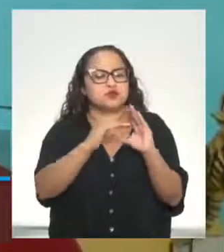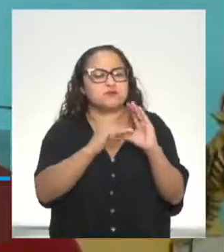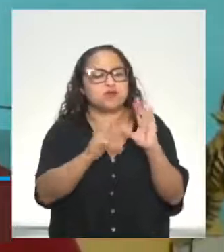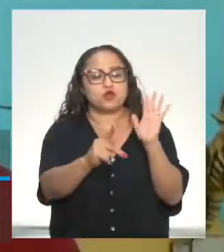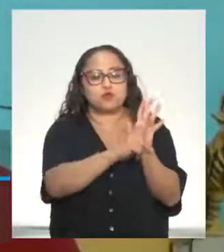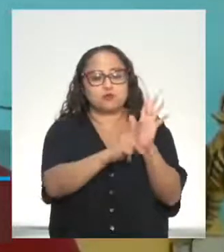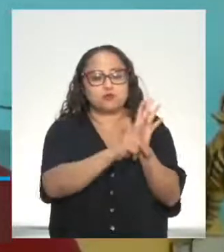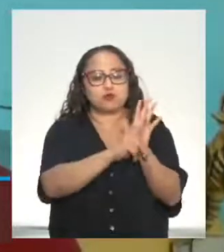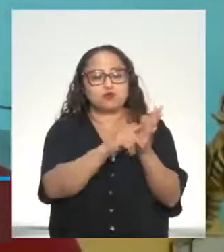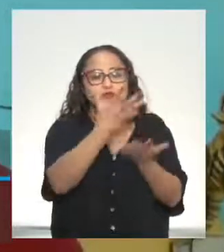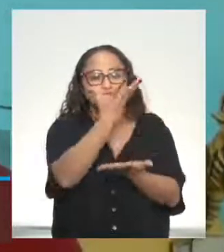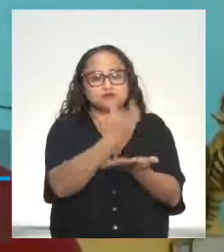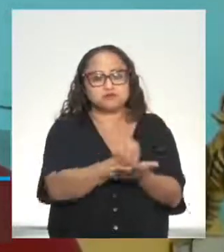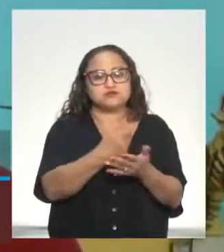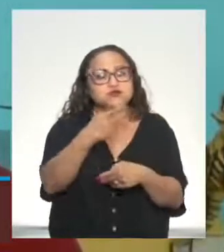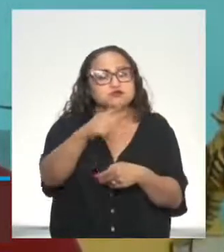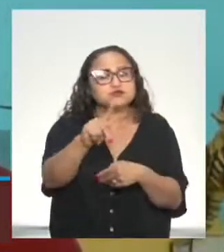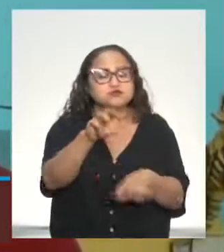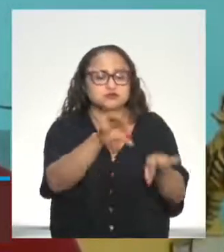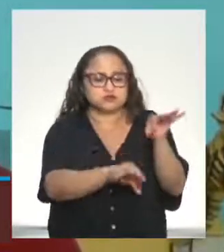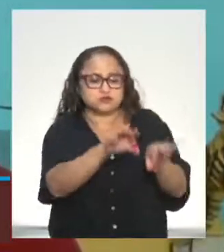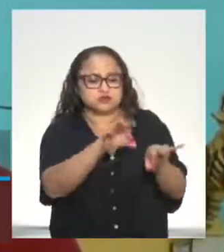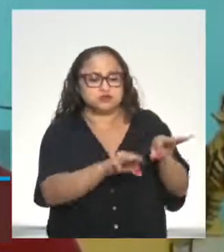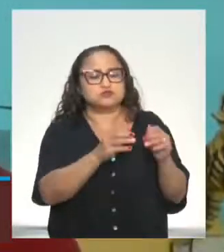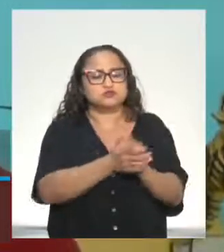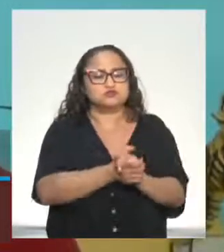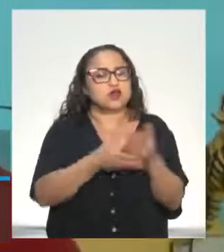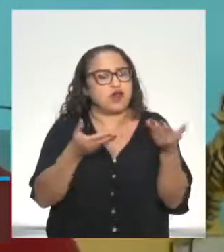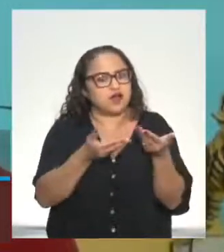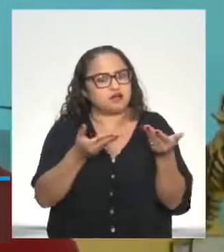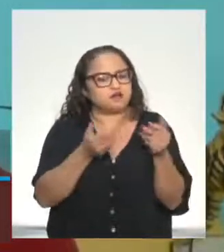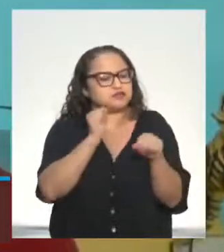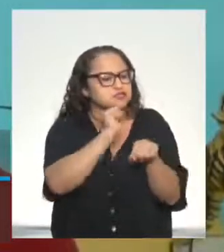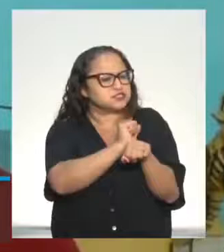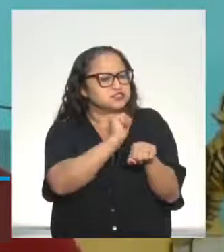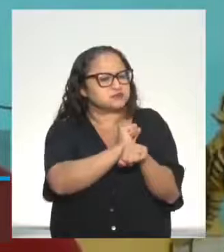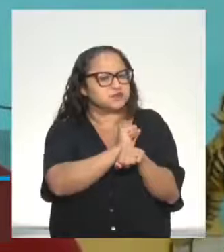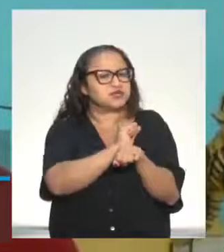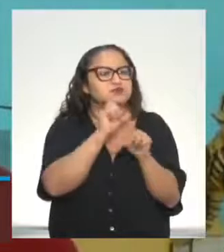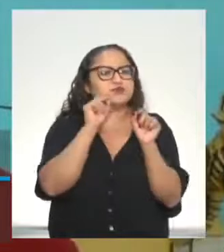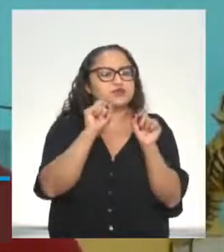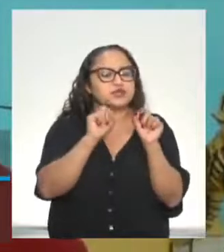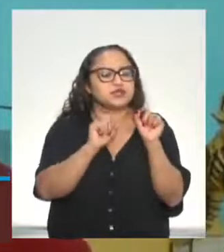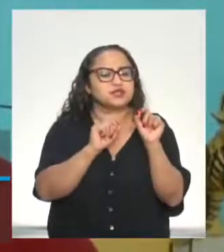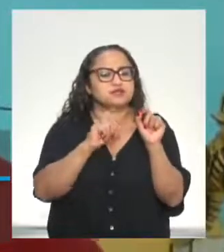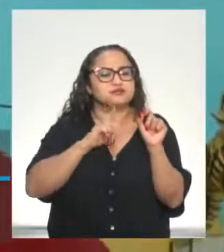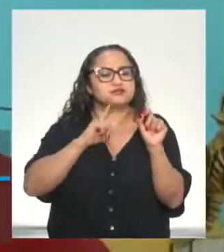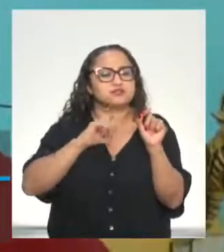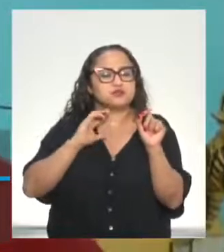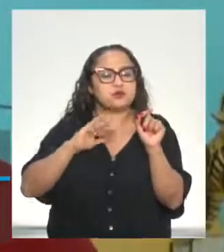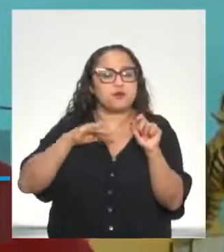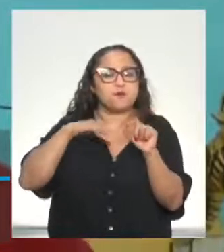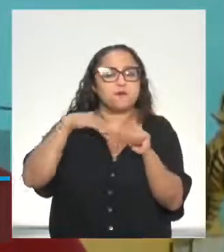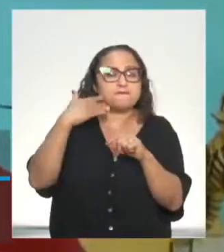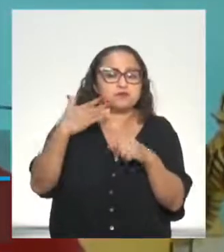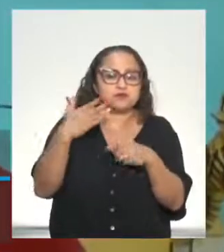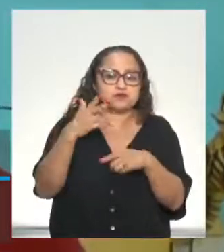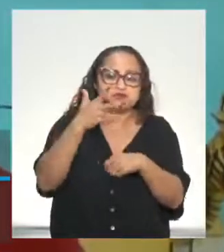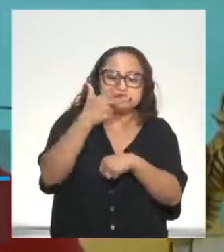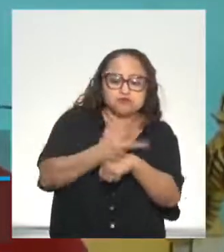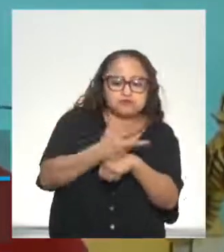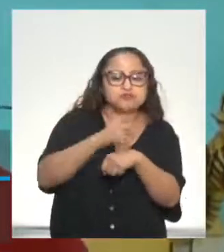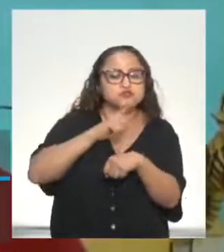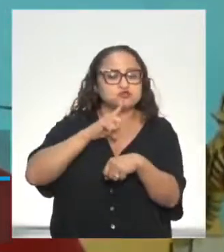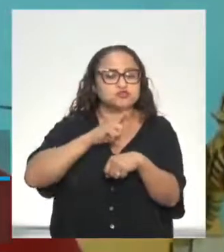tá bom? Eu vou pedir, então, que você fique aí, a produção vai colocar para vocês o próximo vídeo, que é um tutorial de